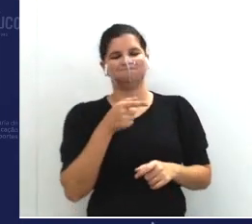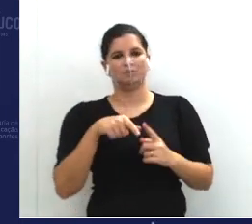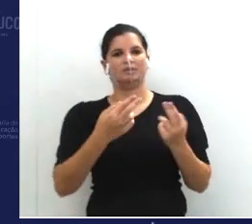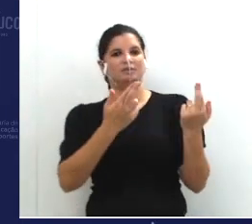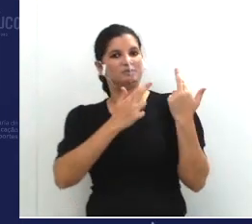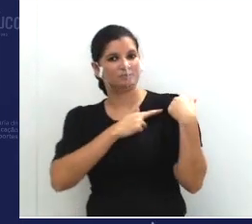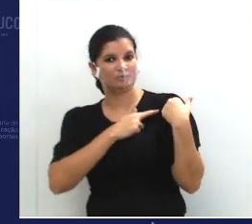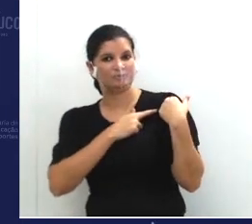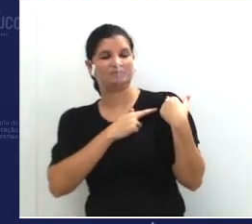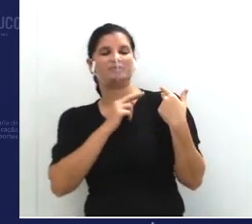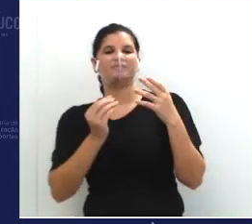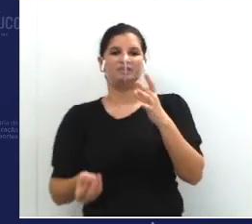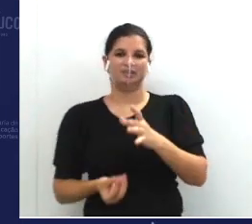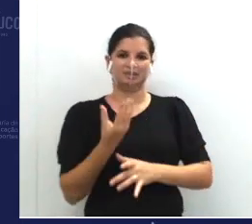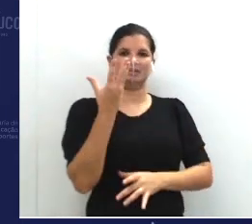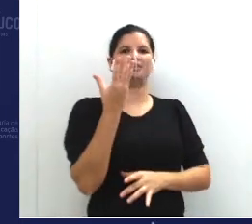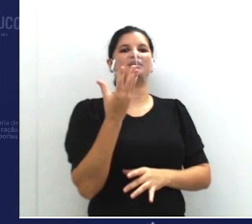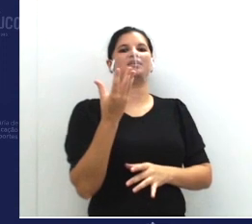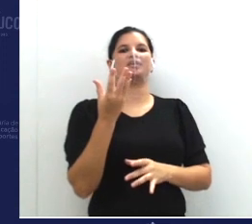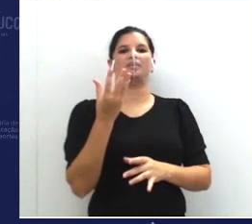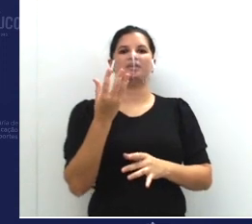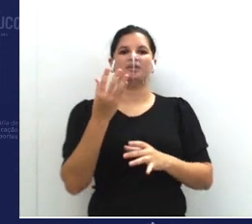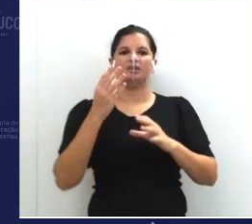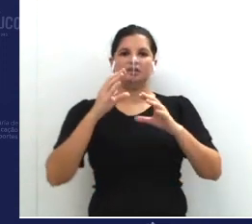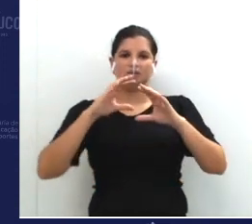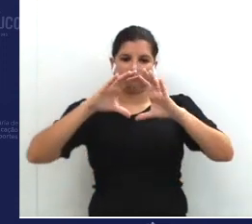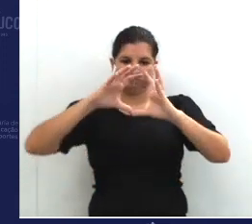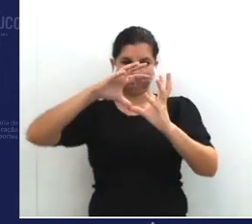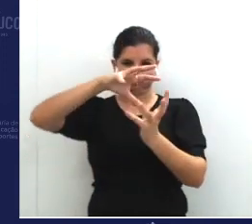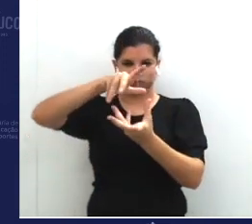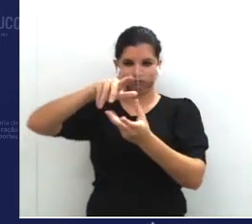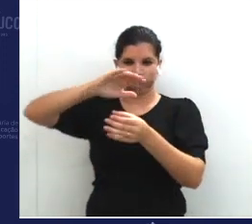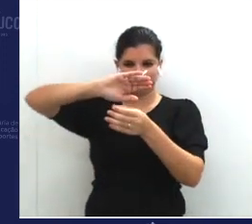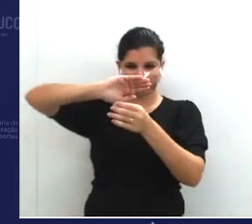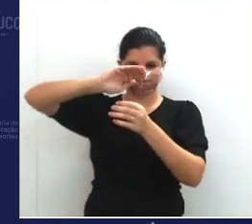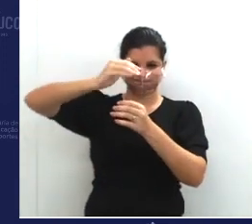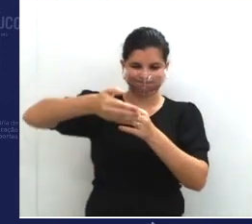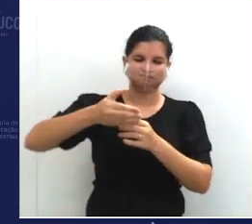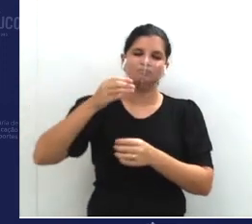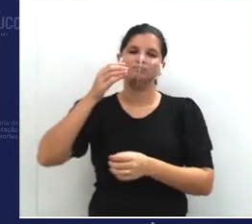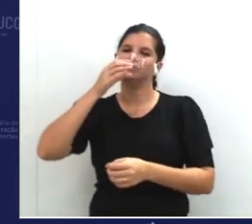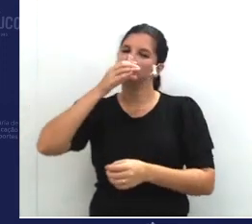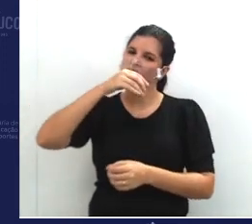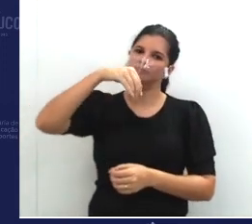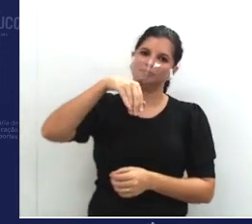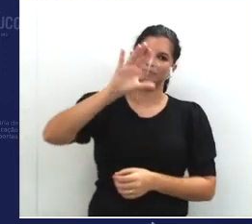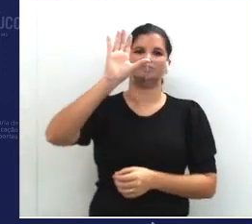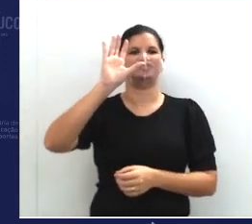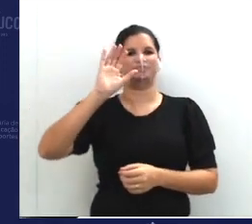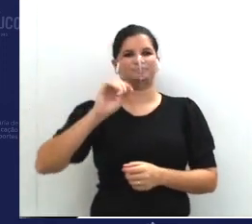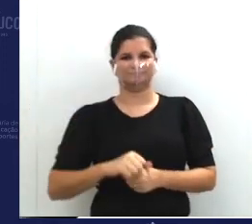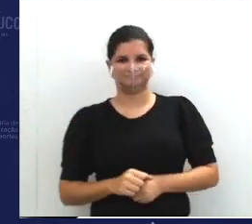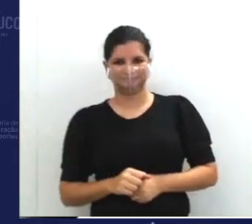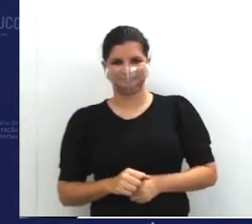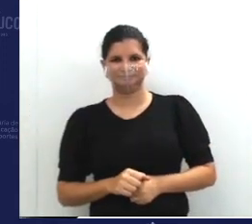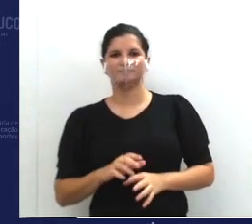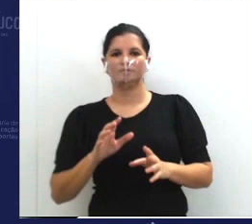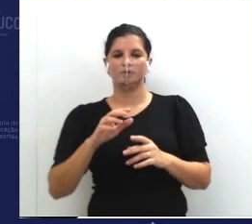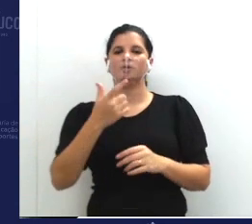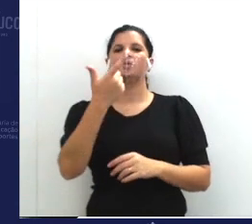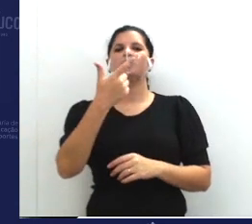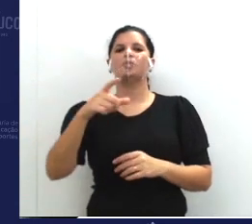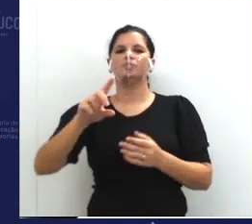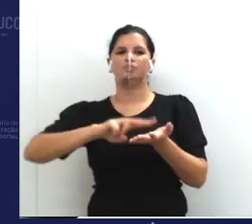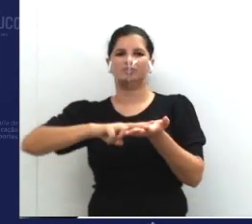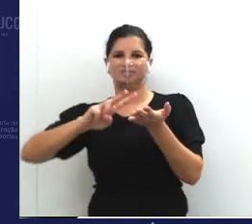são responsáveis pela geração do efeito estufa e o aumento do aquecimento global.